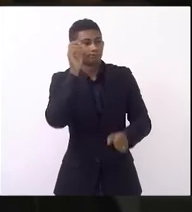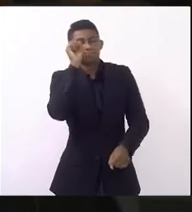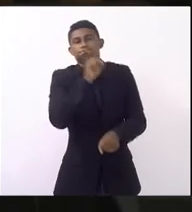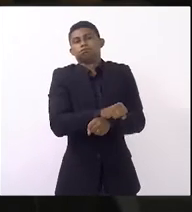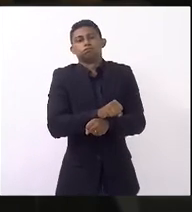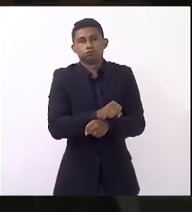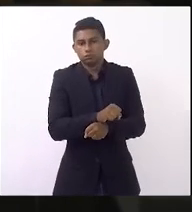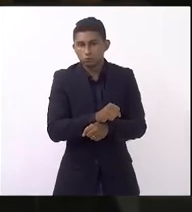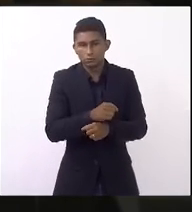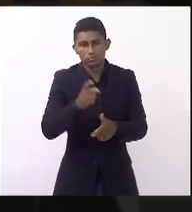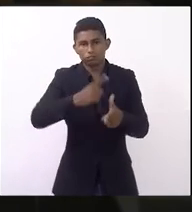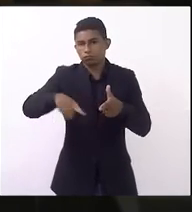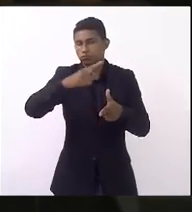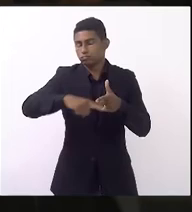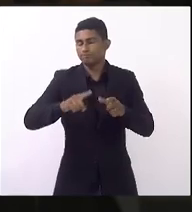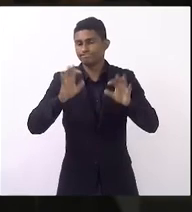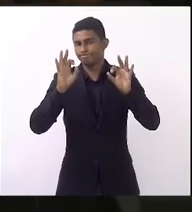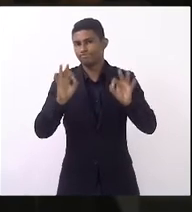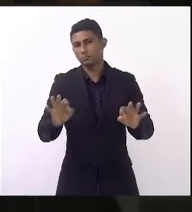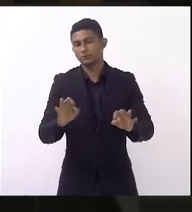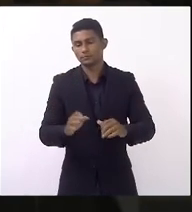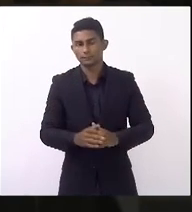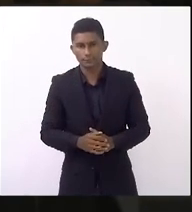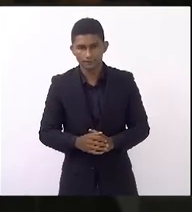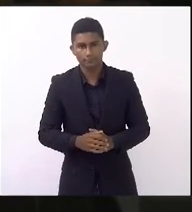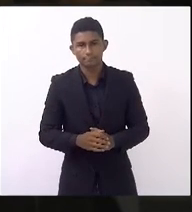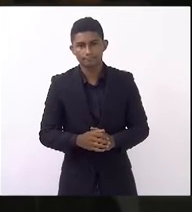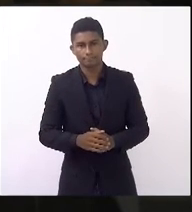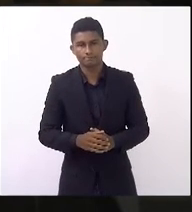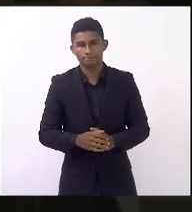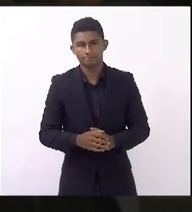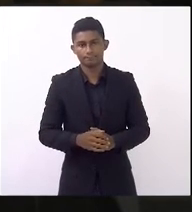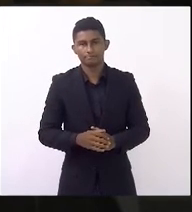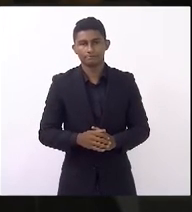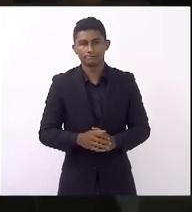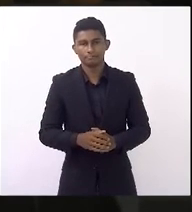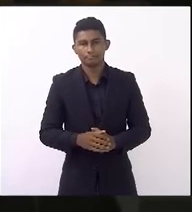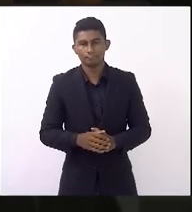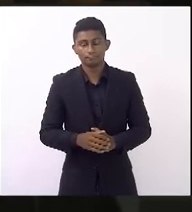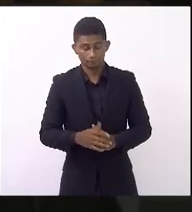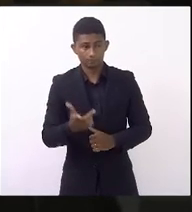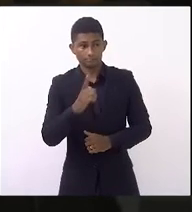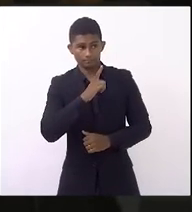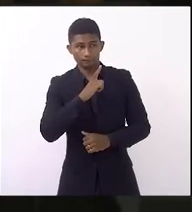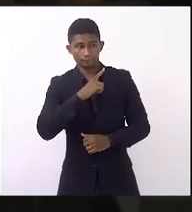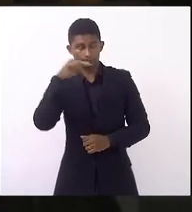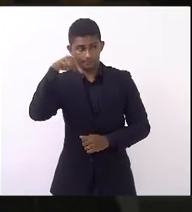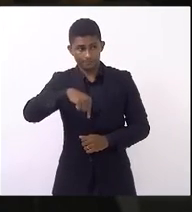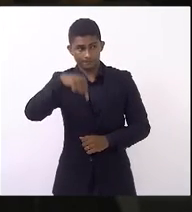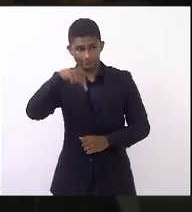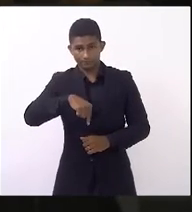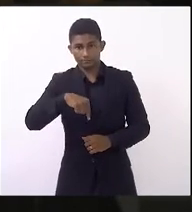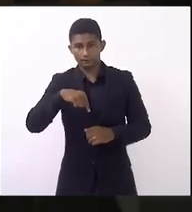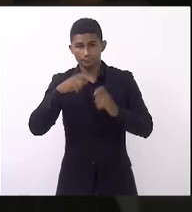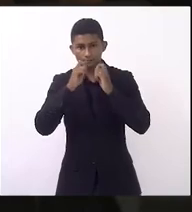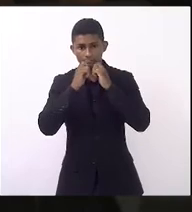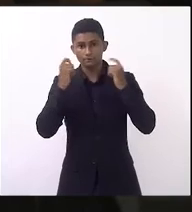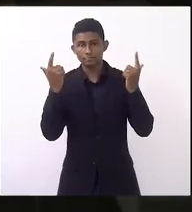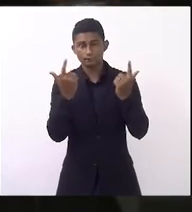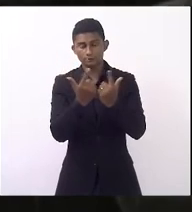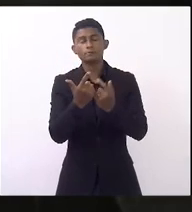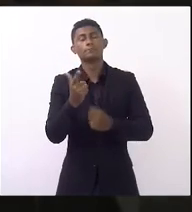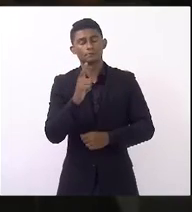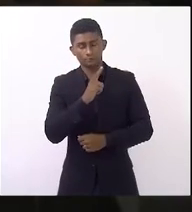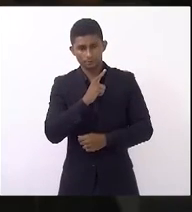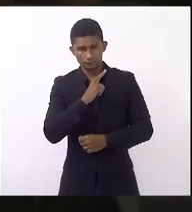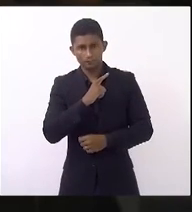A senhora sabe, deputada Célia Jordão, está nos anais, a senhora seguramente não